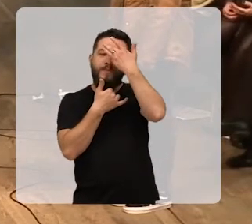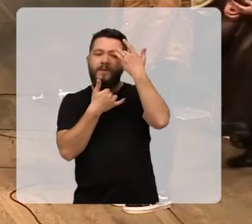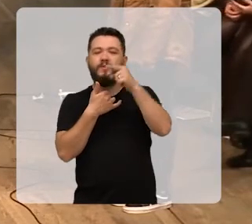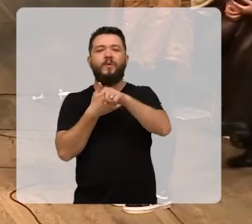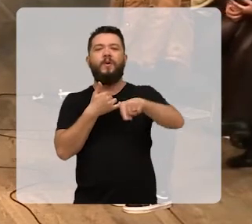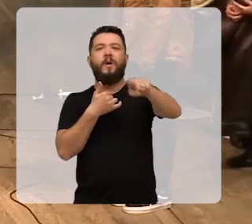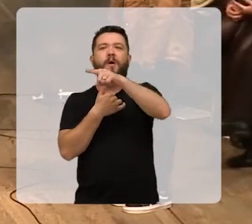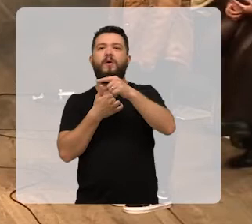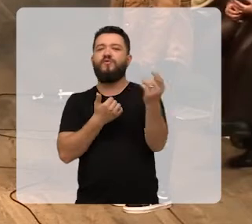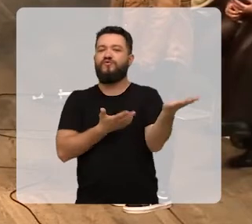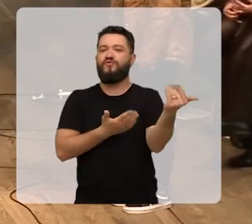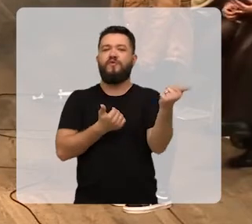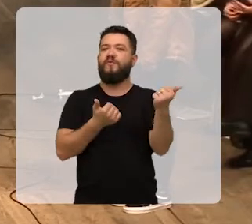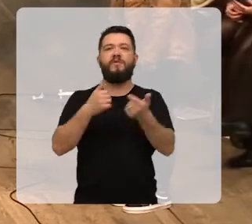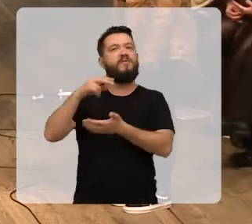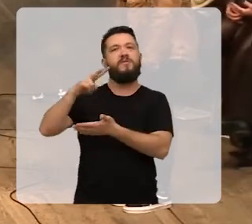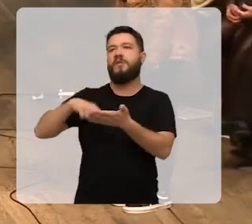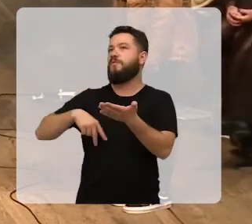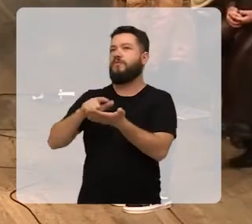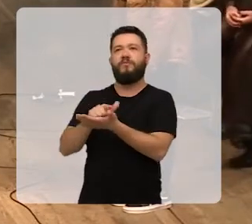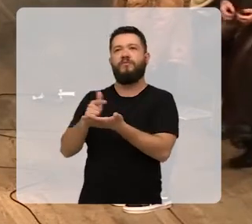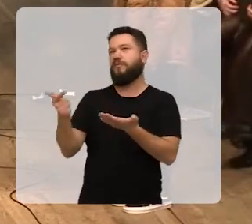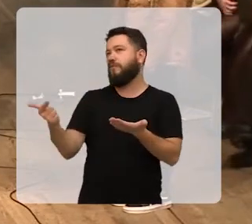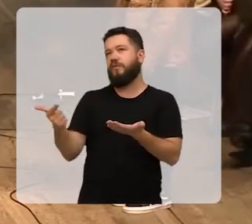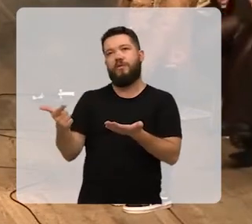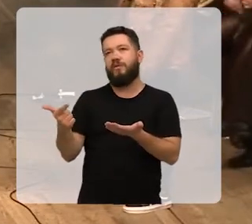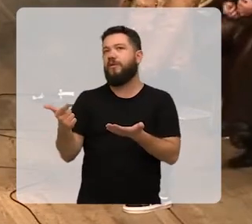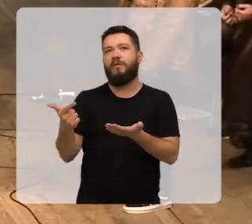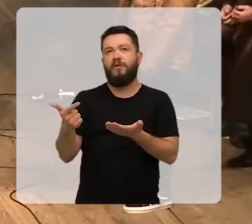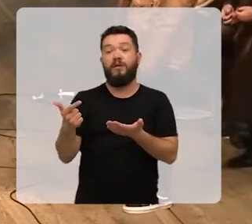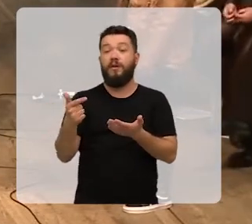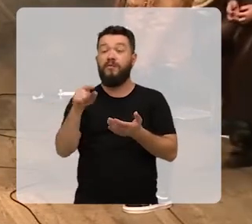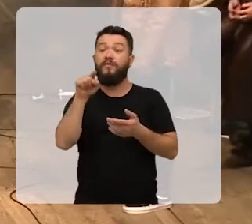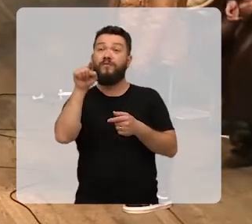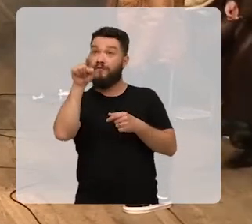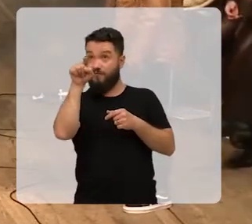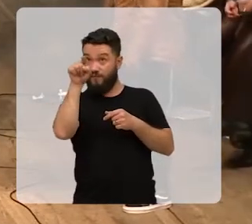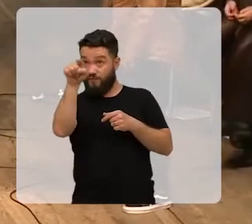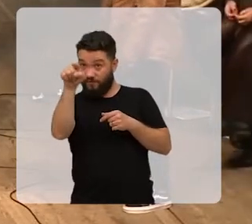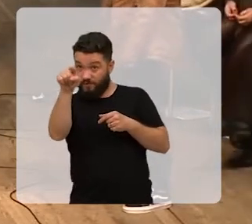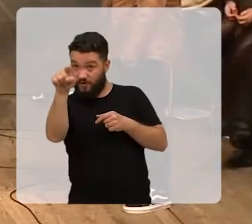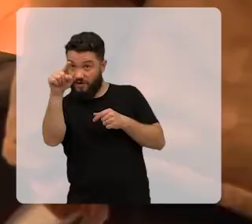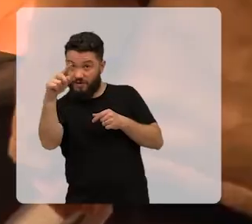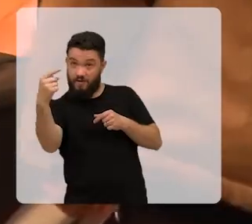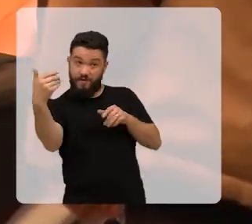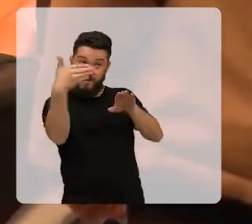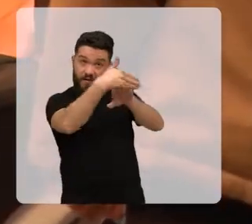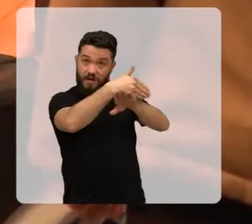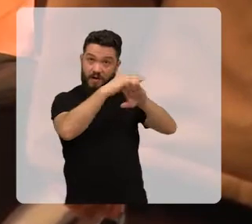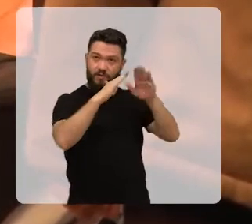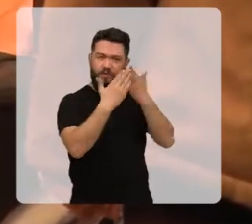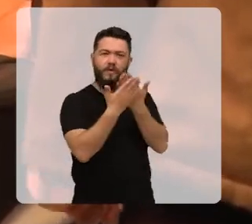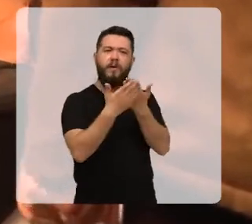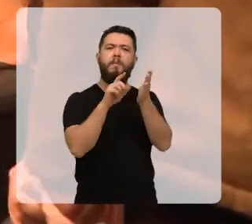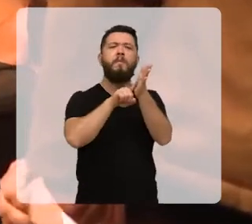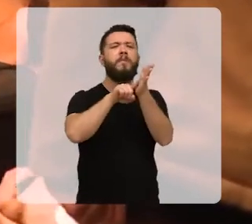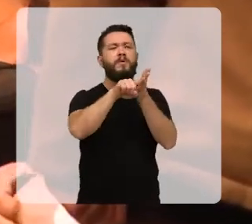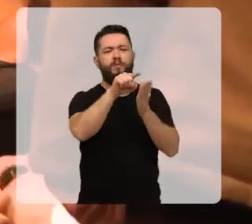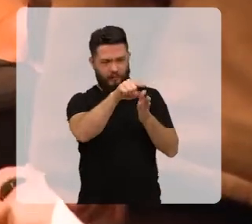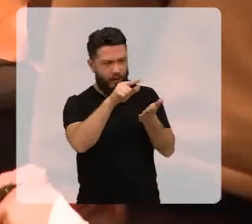leiam o jornal se vai você vai para a escola pergunta se eles têm lido o jornal